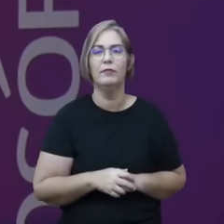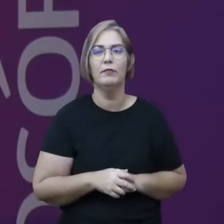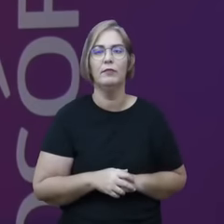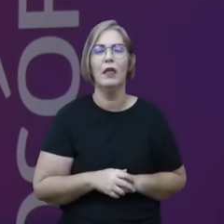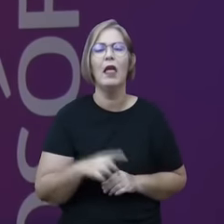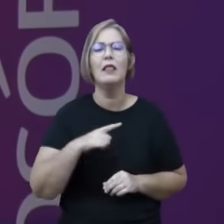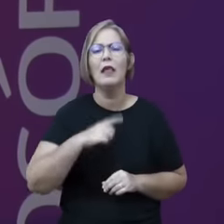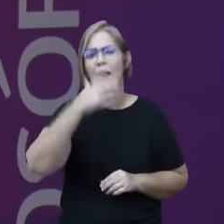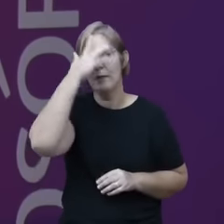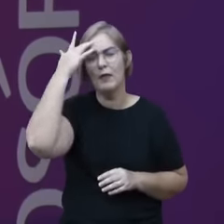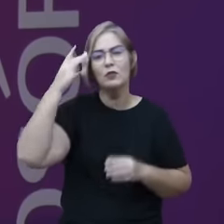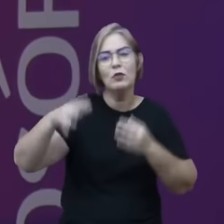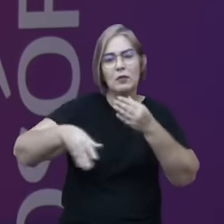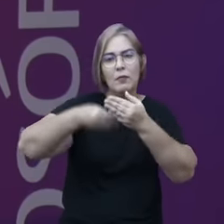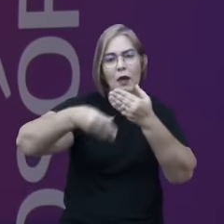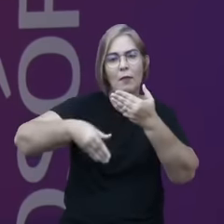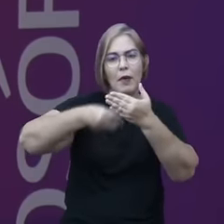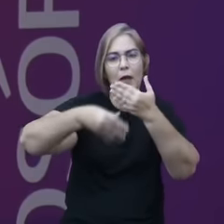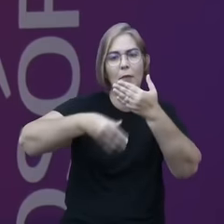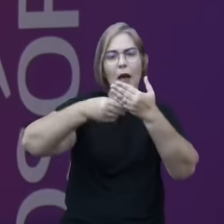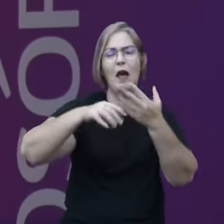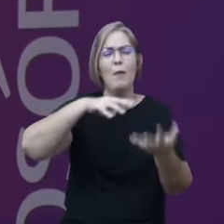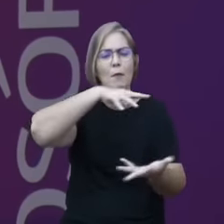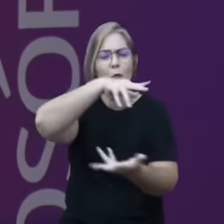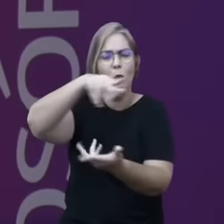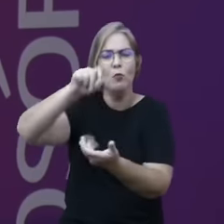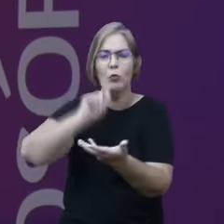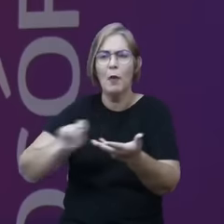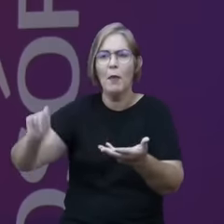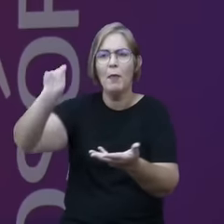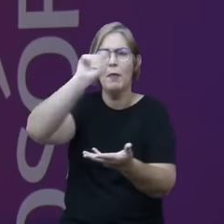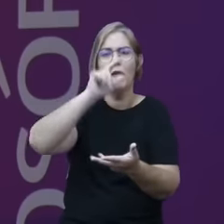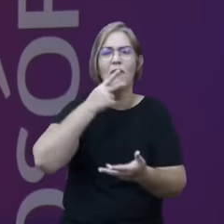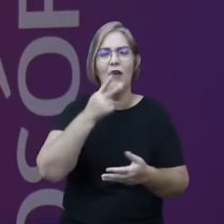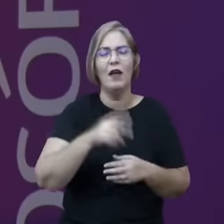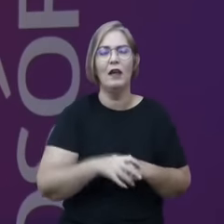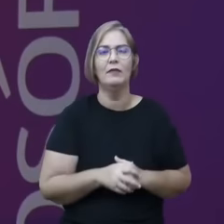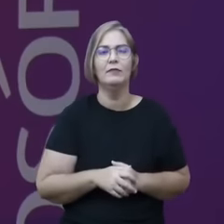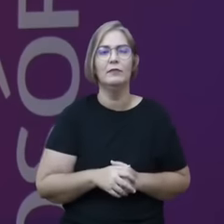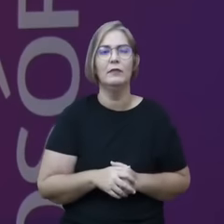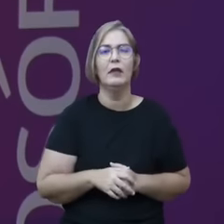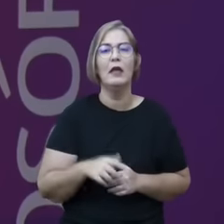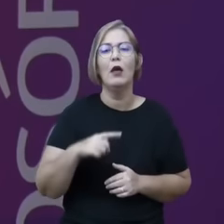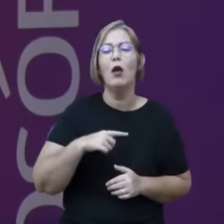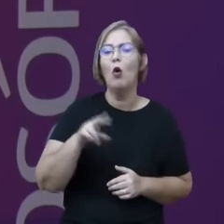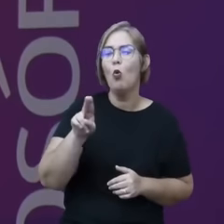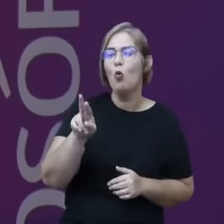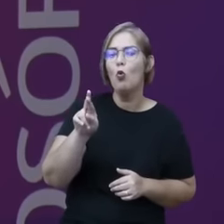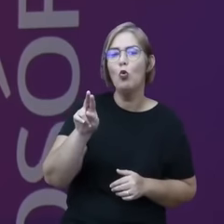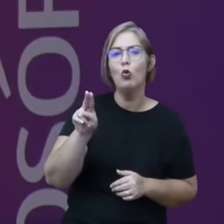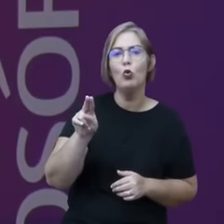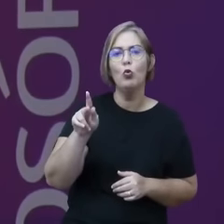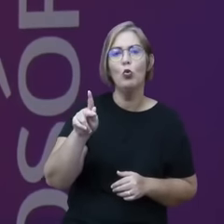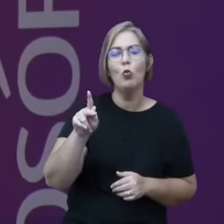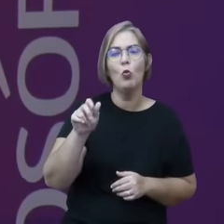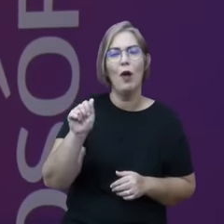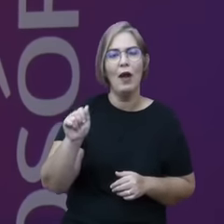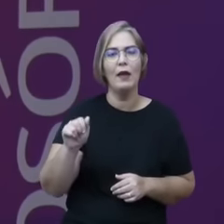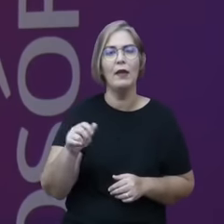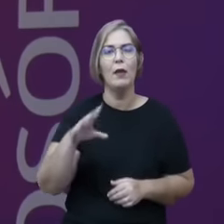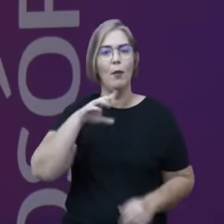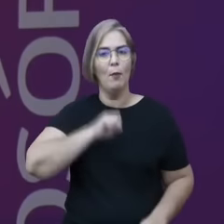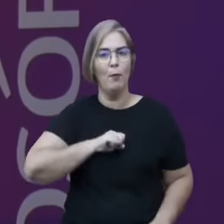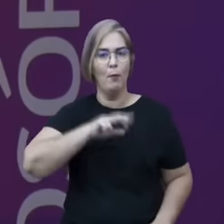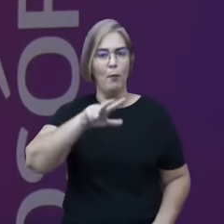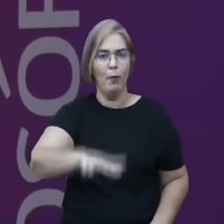aqui. Pessoas do mundo inteiro, na verdade, estão se manifestando aqui. Só falar alguns países. Uruguai, Portugal, tem uma pessoa da Venezuela que tá acompanhando a gente em